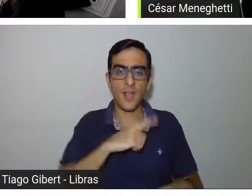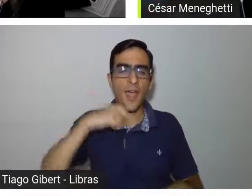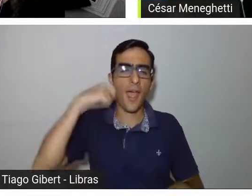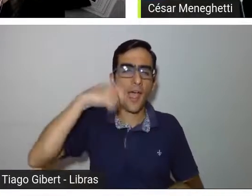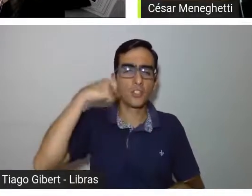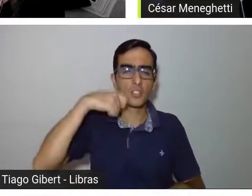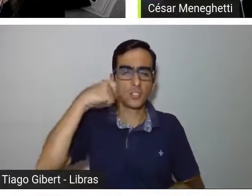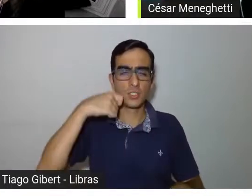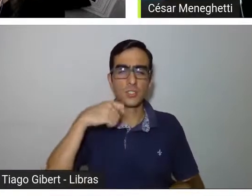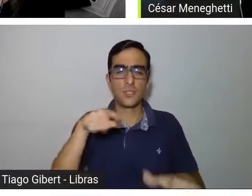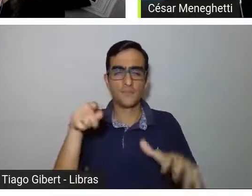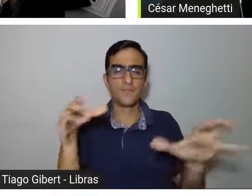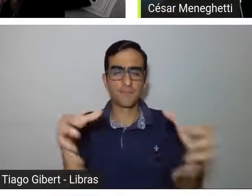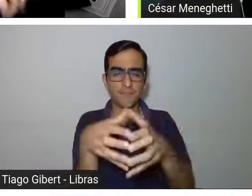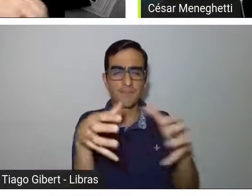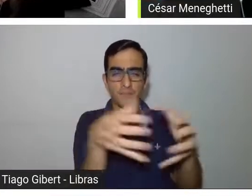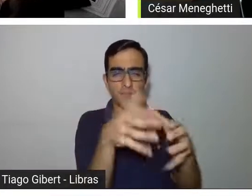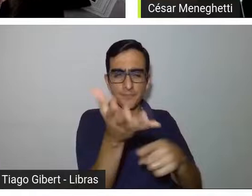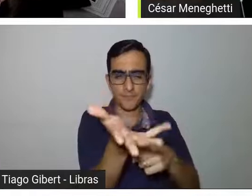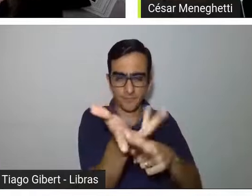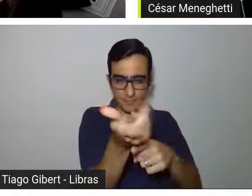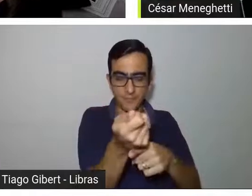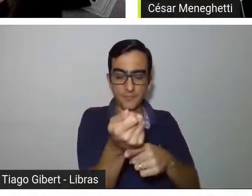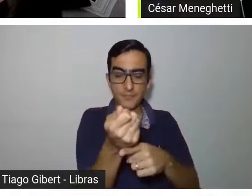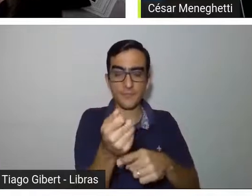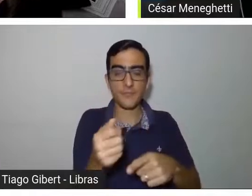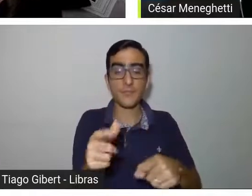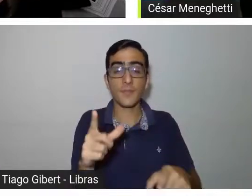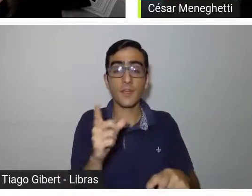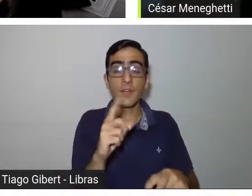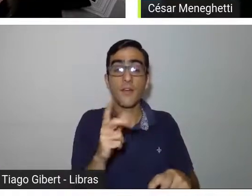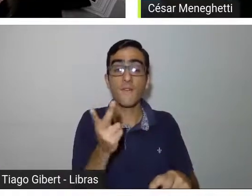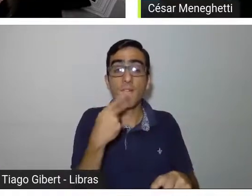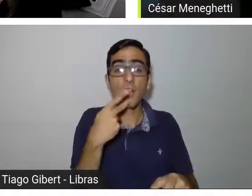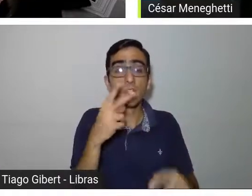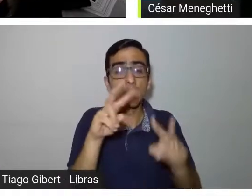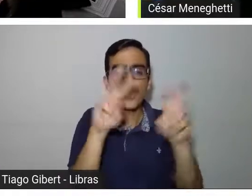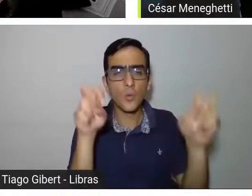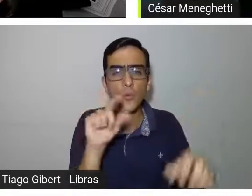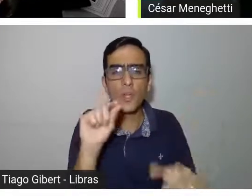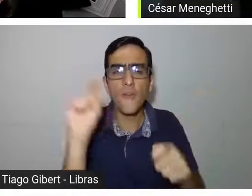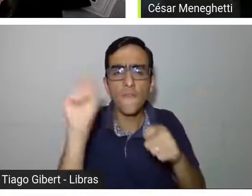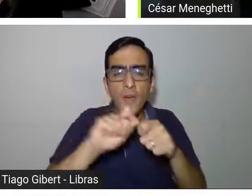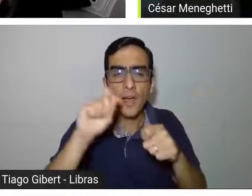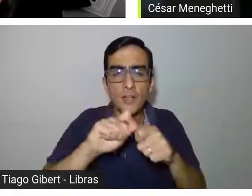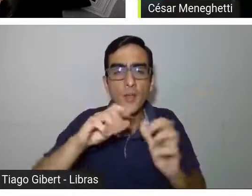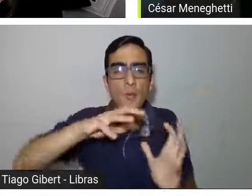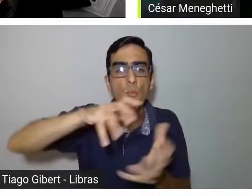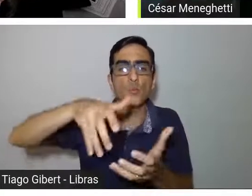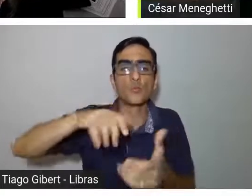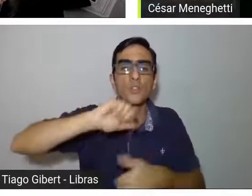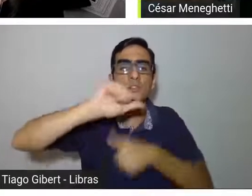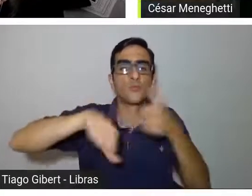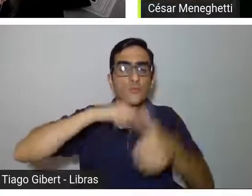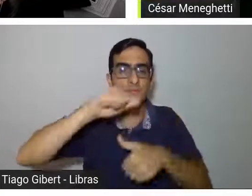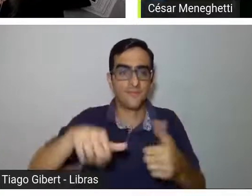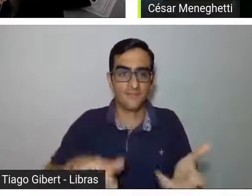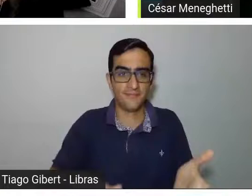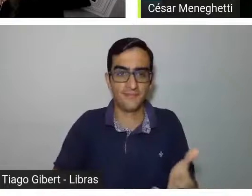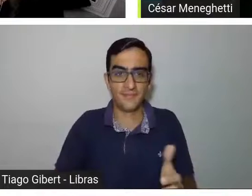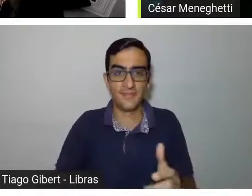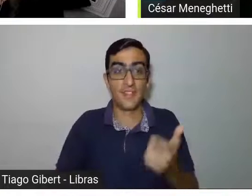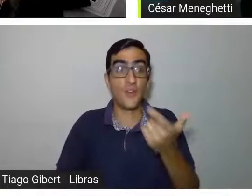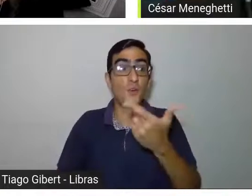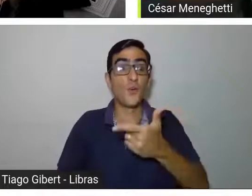estão na mostra, que falam sobre o que eles fariam para mudar o mundo hoje. Então, é um